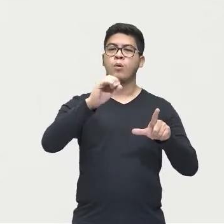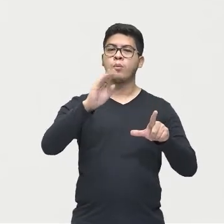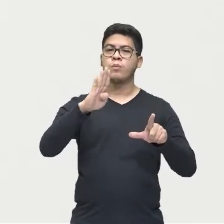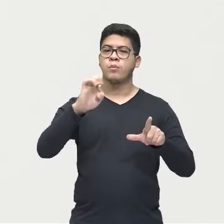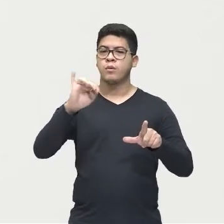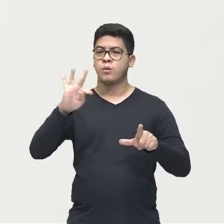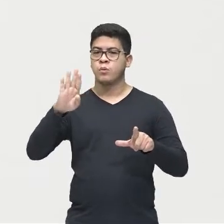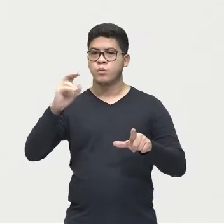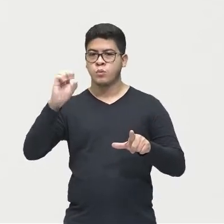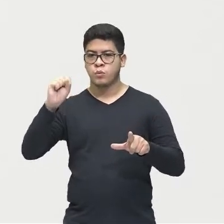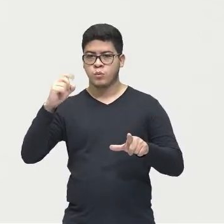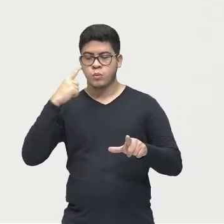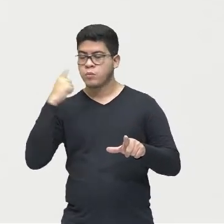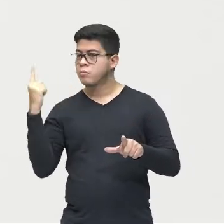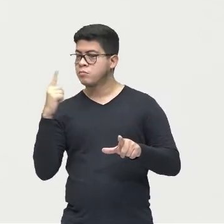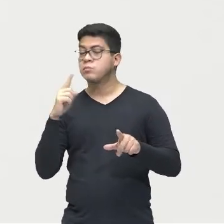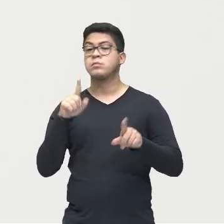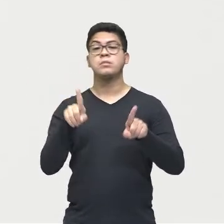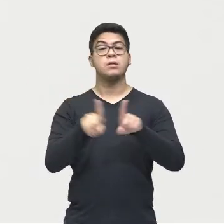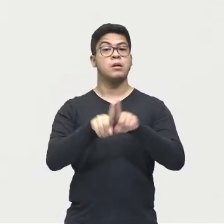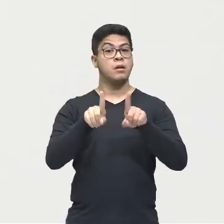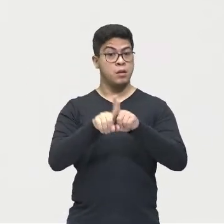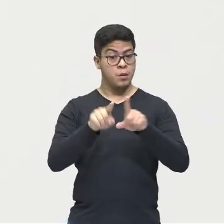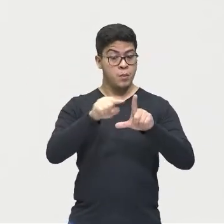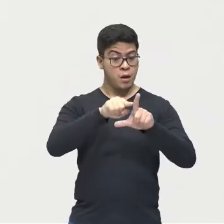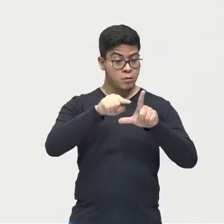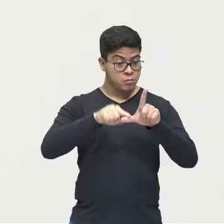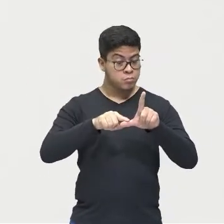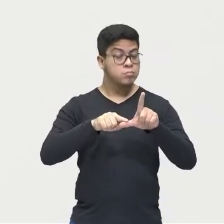Isso é uma característica do losango.